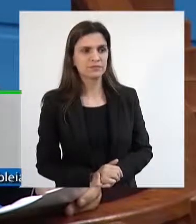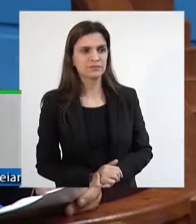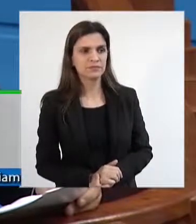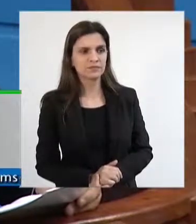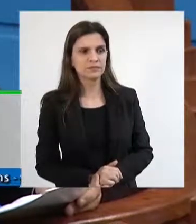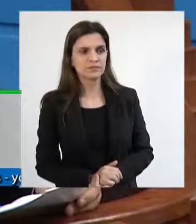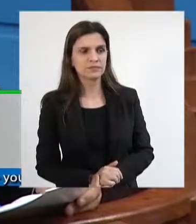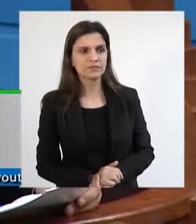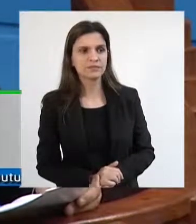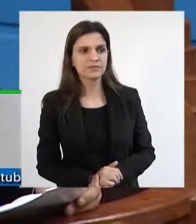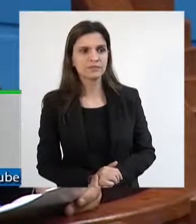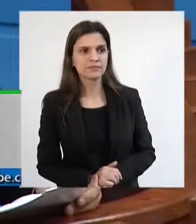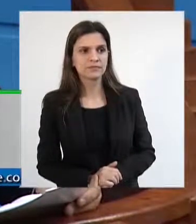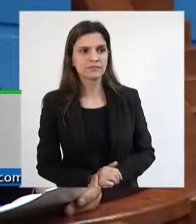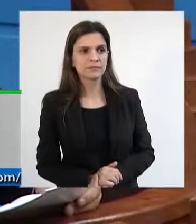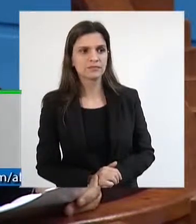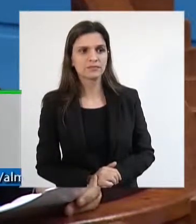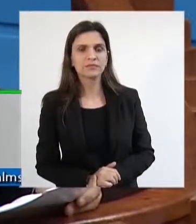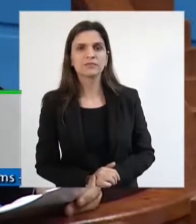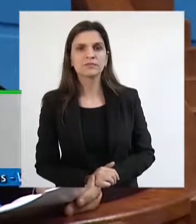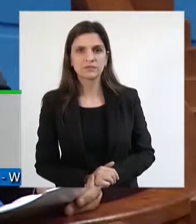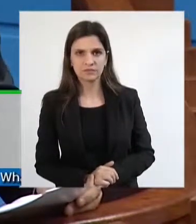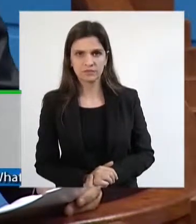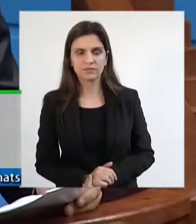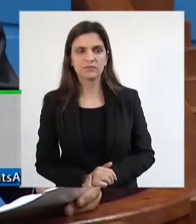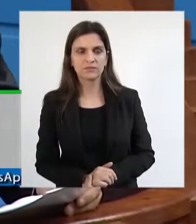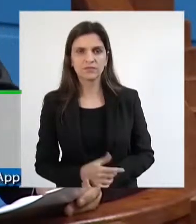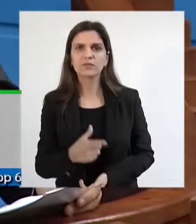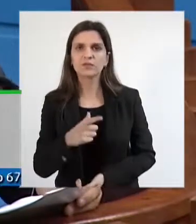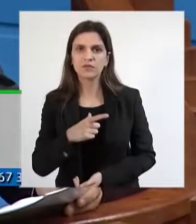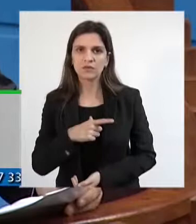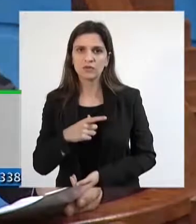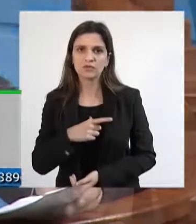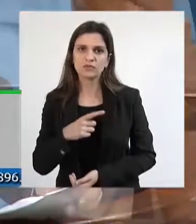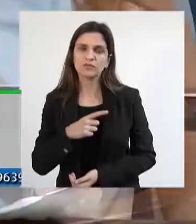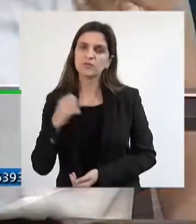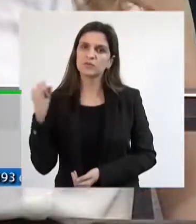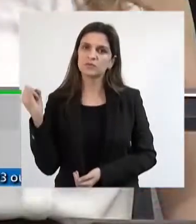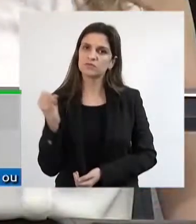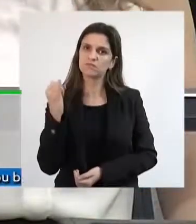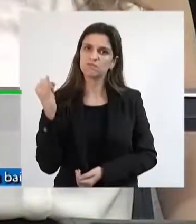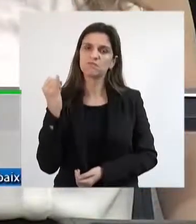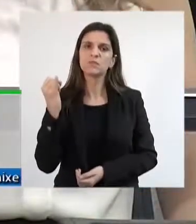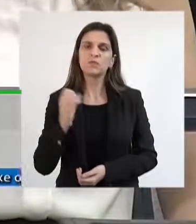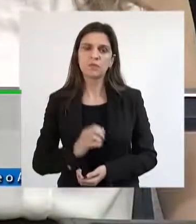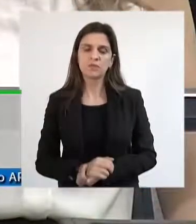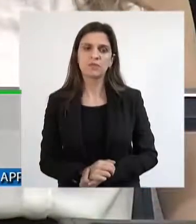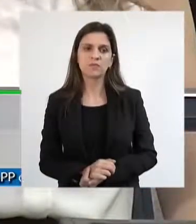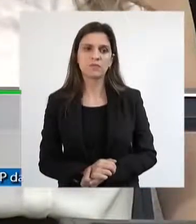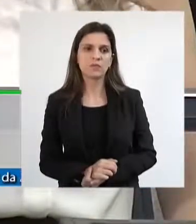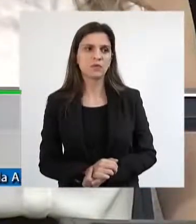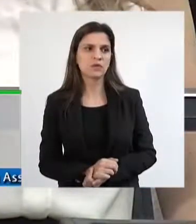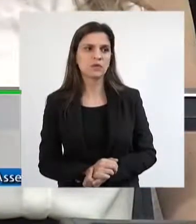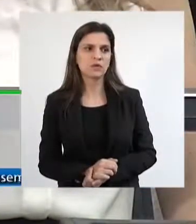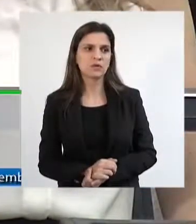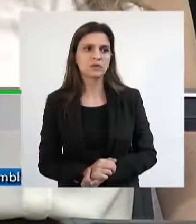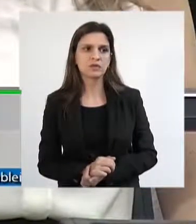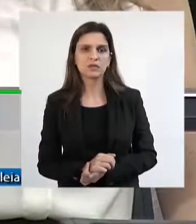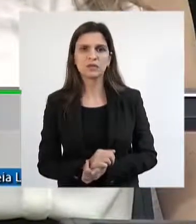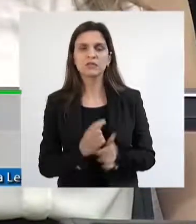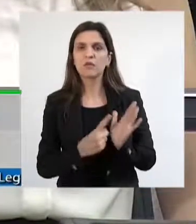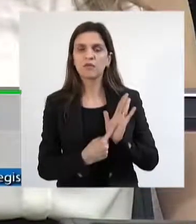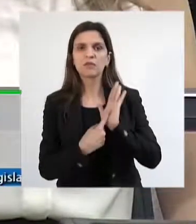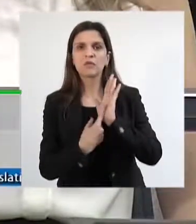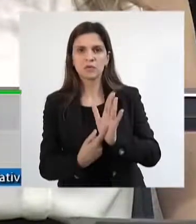um precedente que se abriu importante, que nós queremos utilizar como argumento. O estado do Ceará